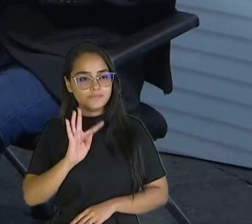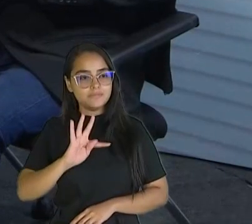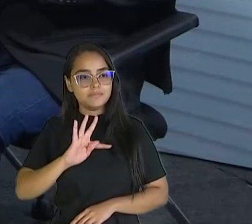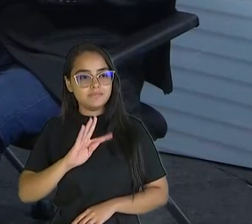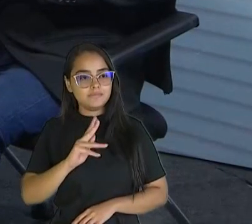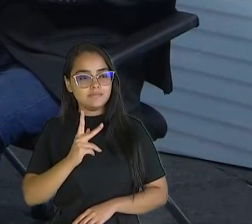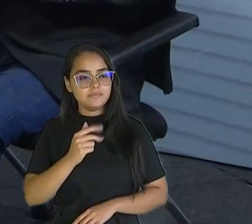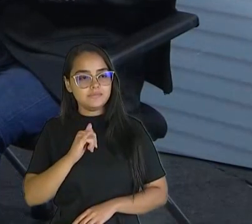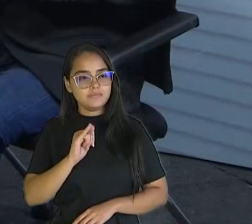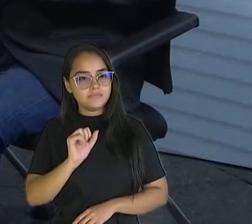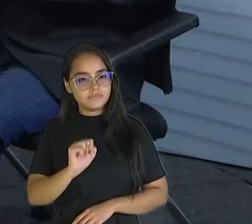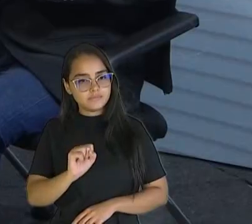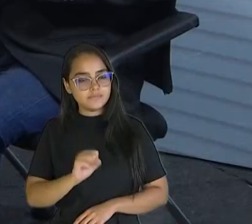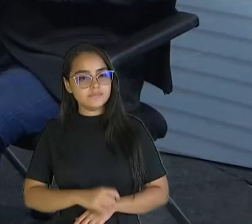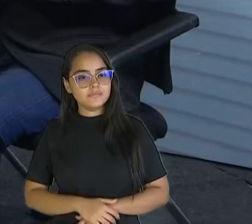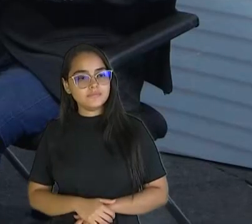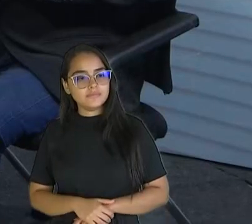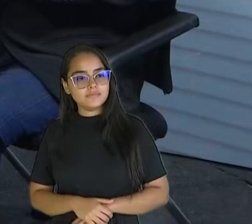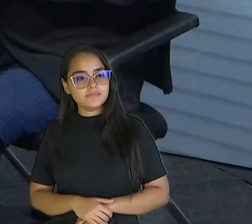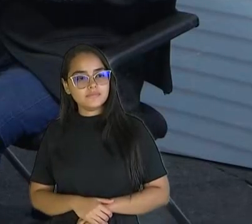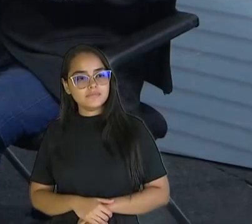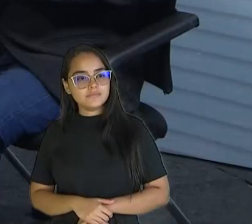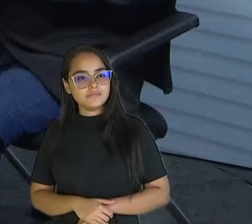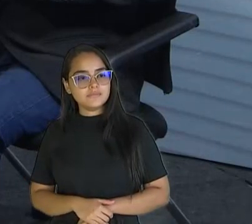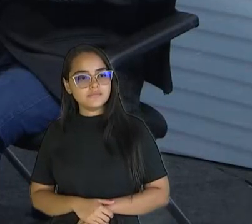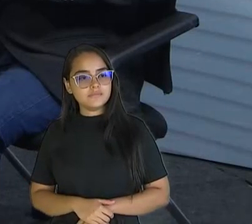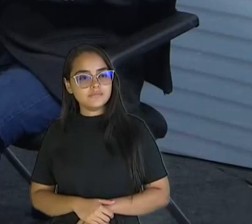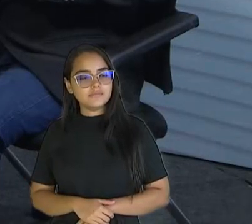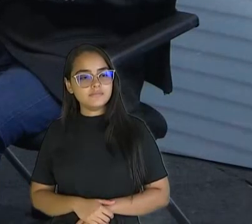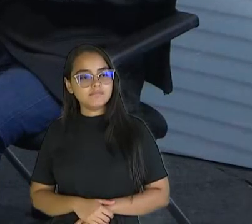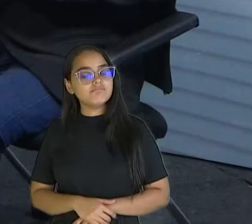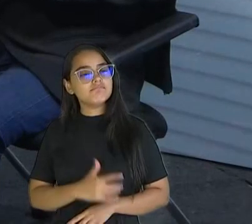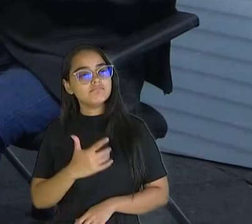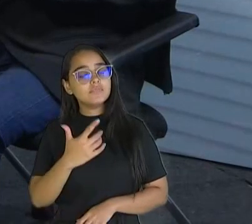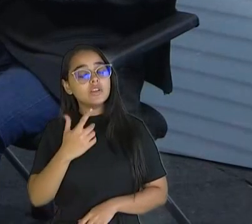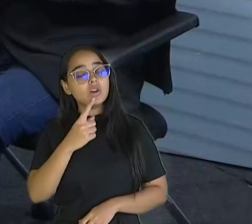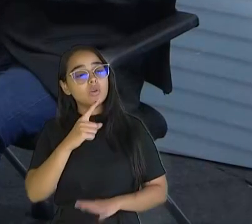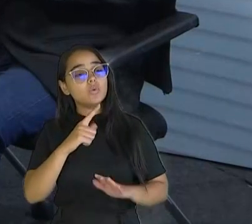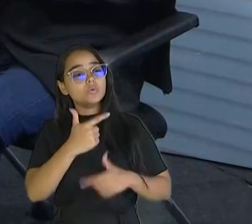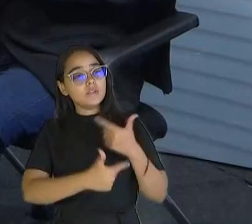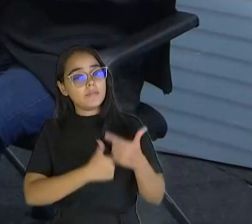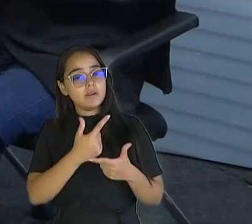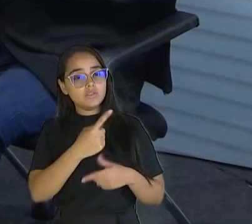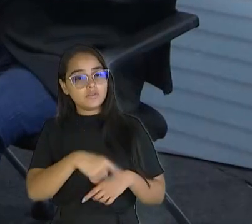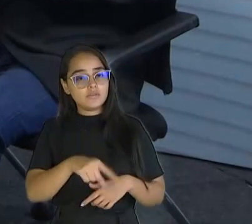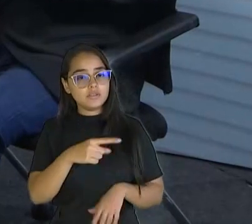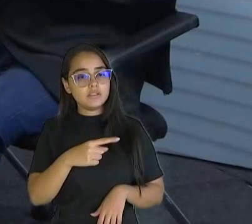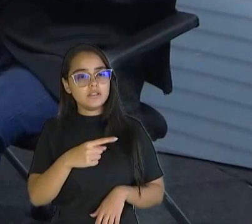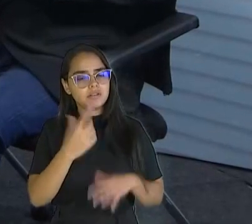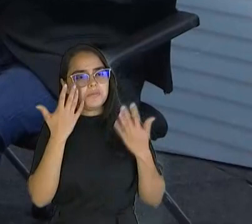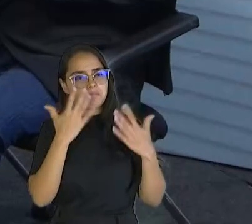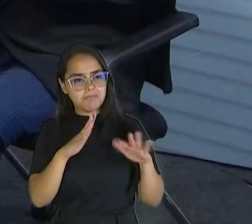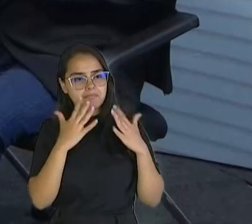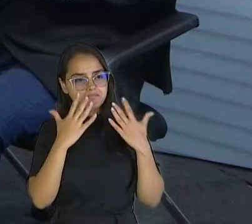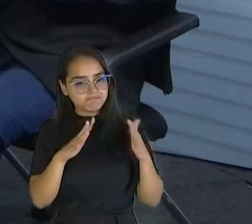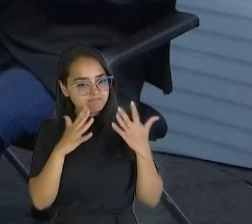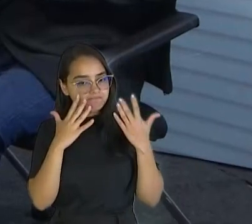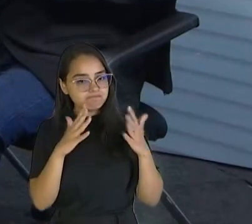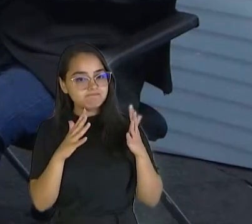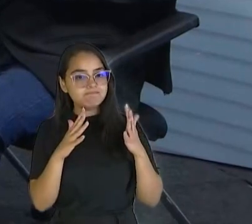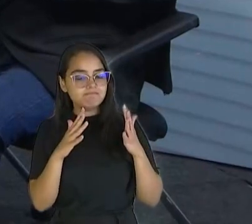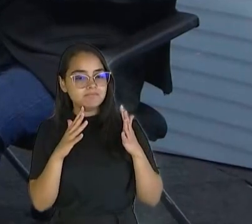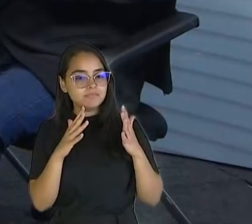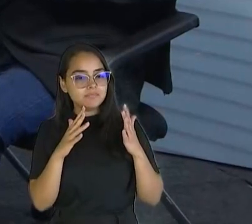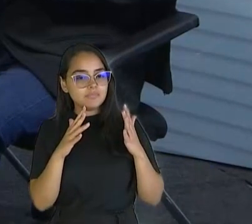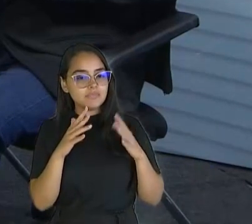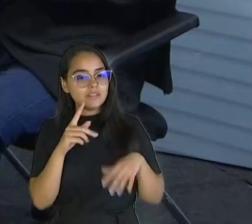fiquei muito impressionado com o trabalho que vocês estão fazendo lá. Muito parabéns. Uma